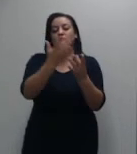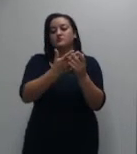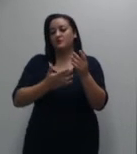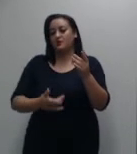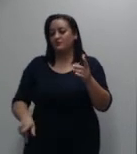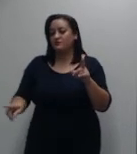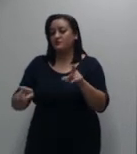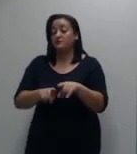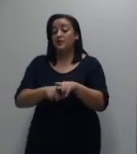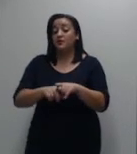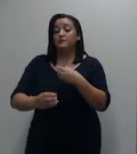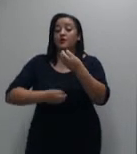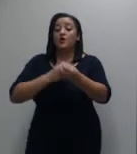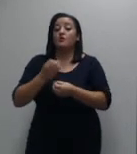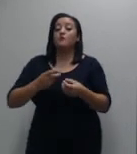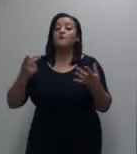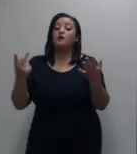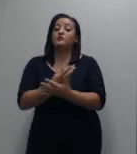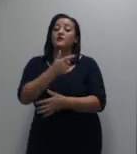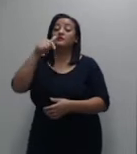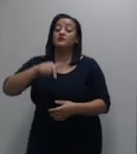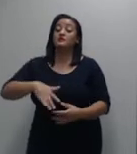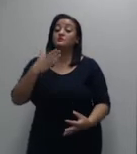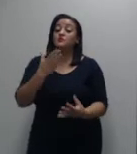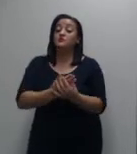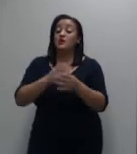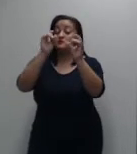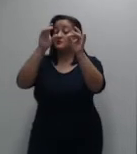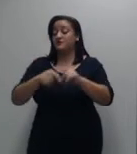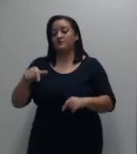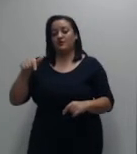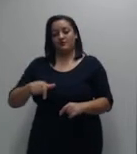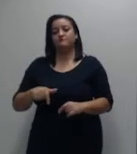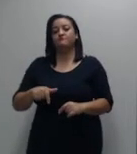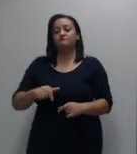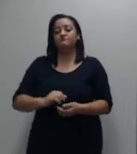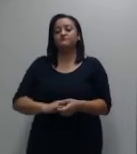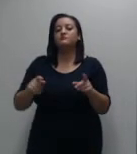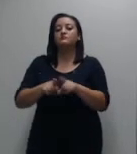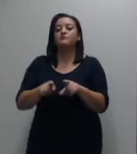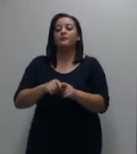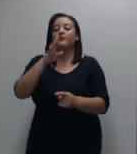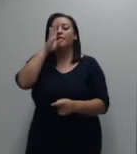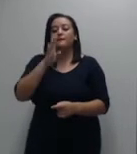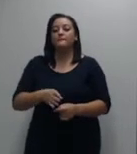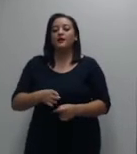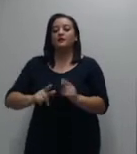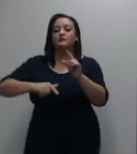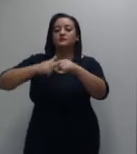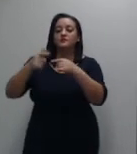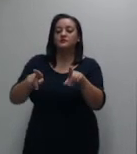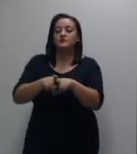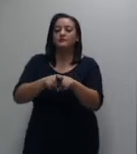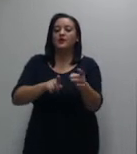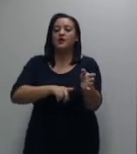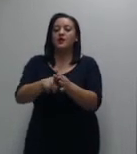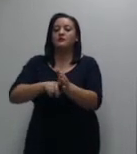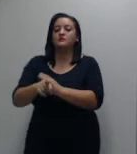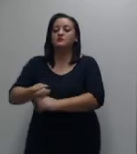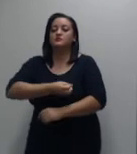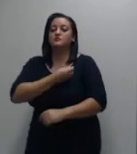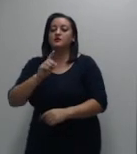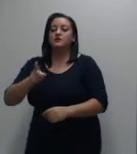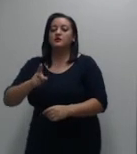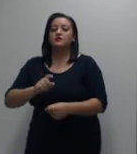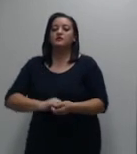infringentes como ocorre neste caso específico e no mérito ainda que superada essa questão de inexistência